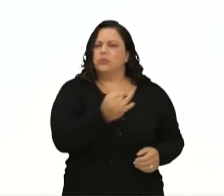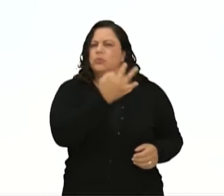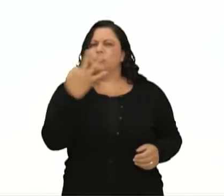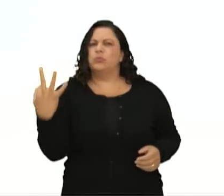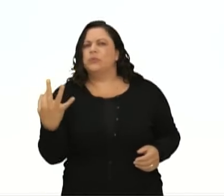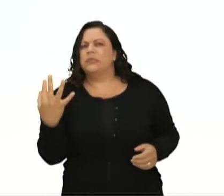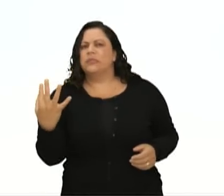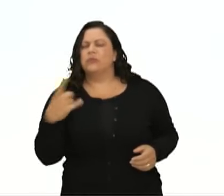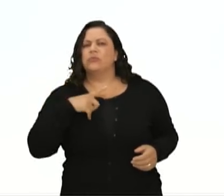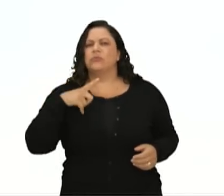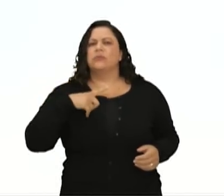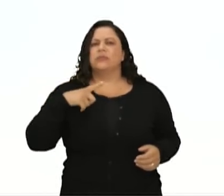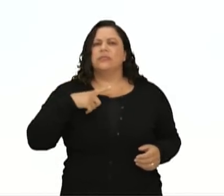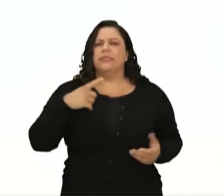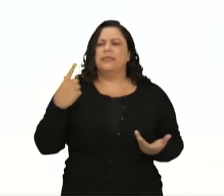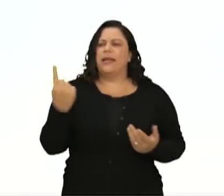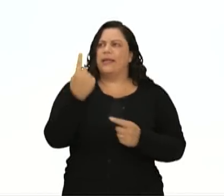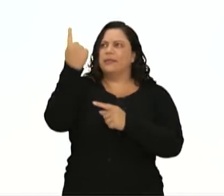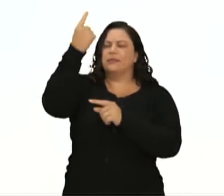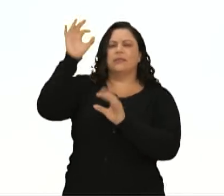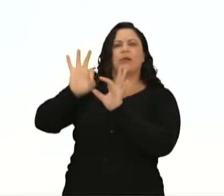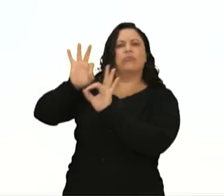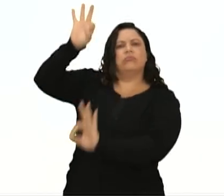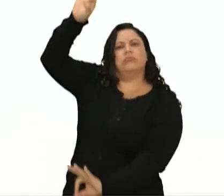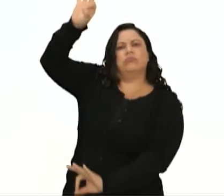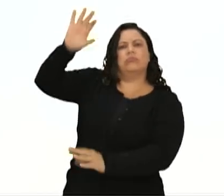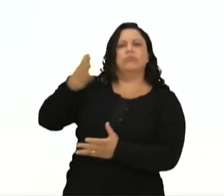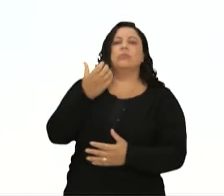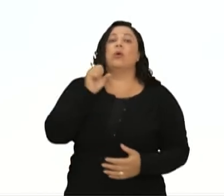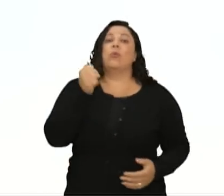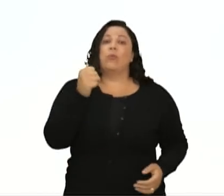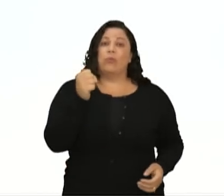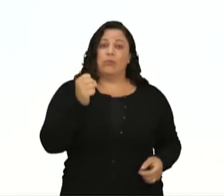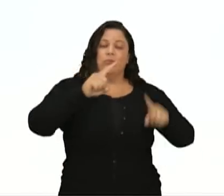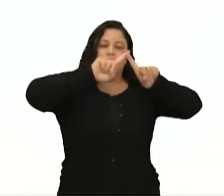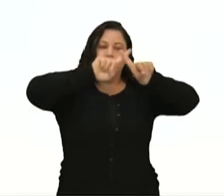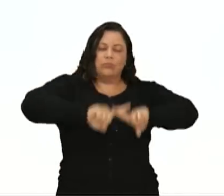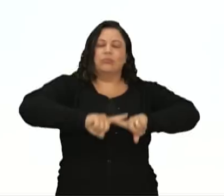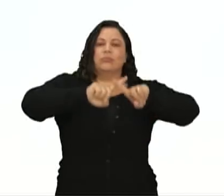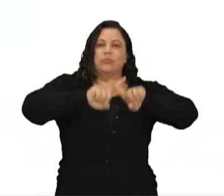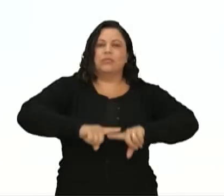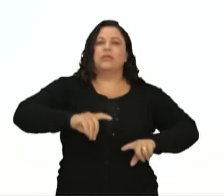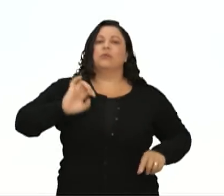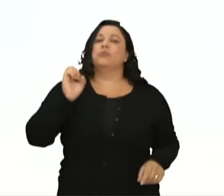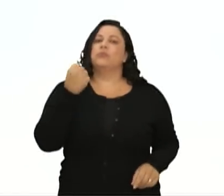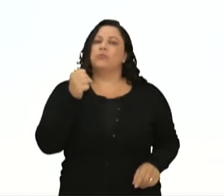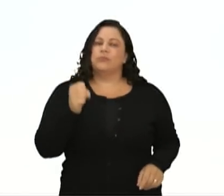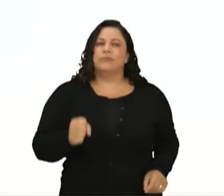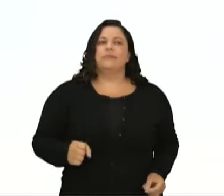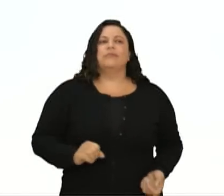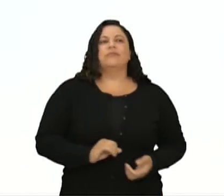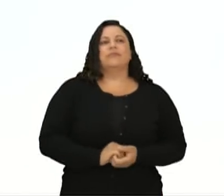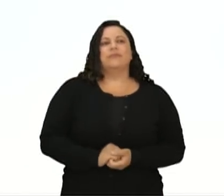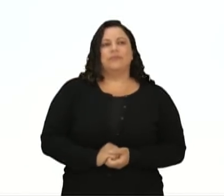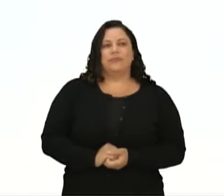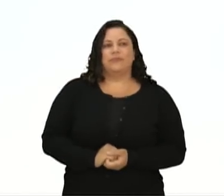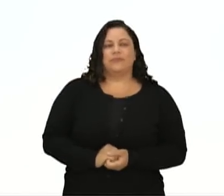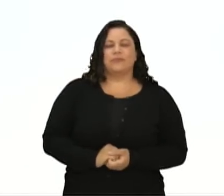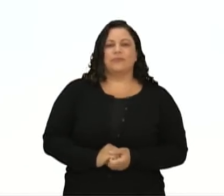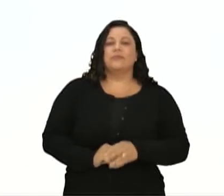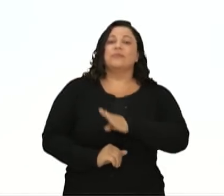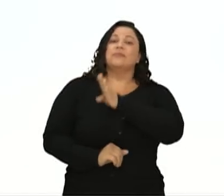altura? 8 atletas. Então, nós multiplicamos por 8. Aqui no